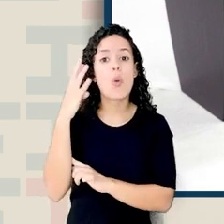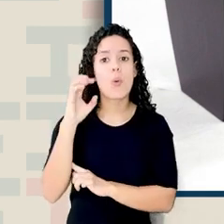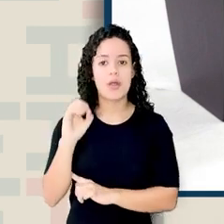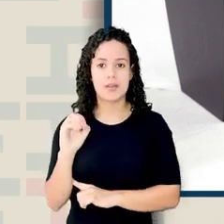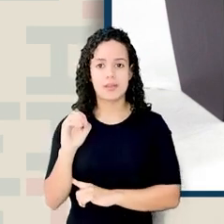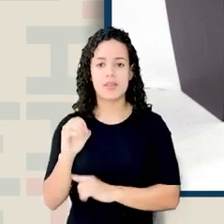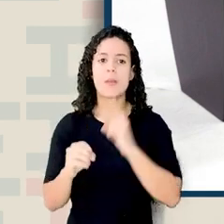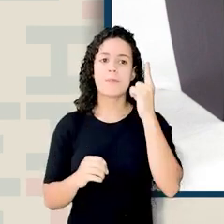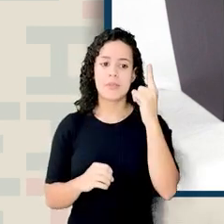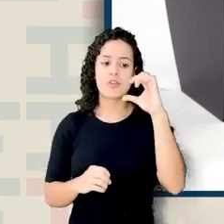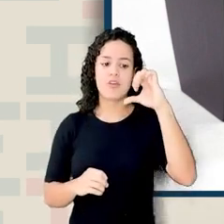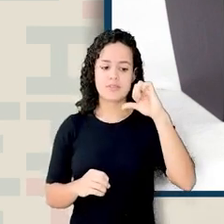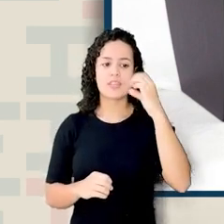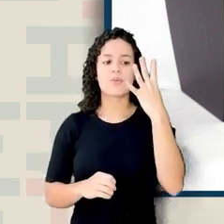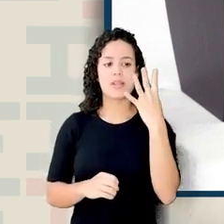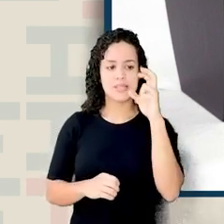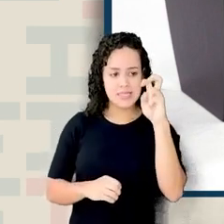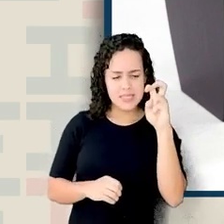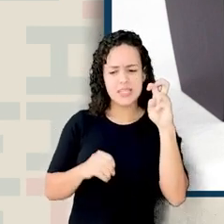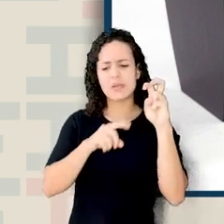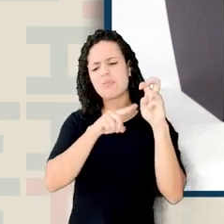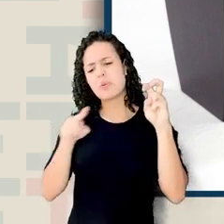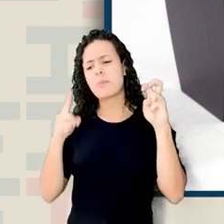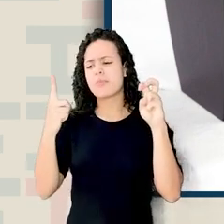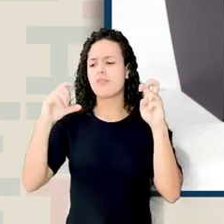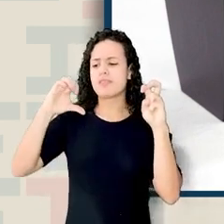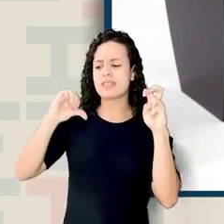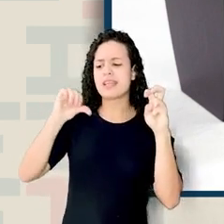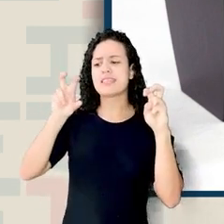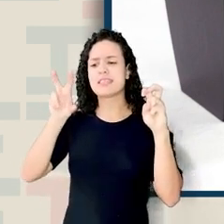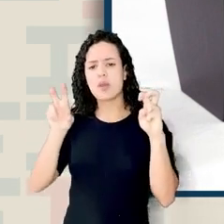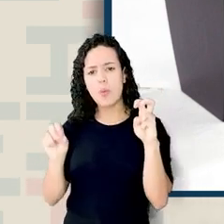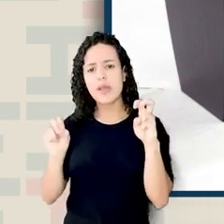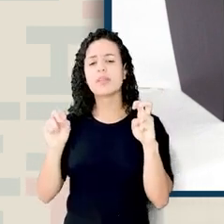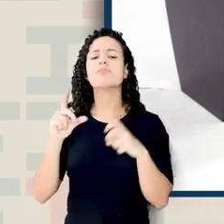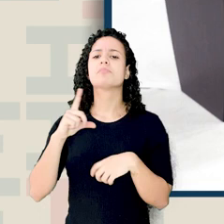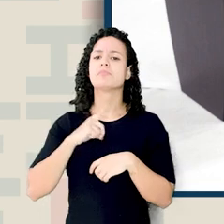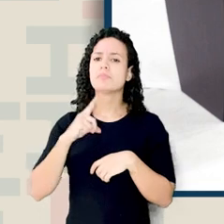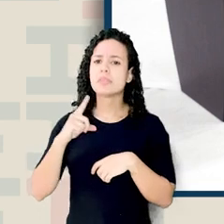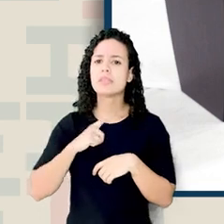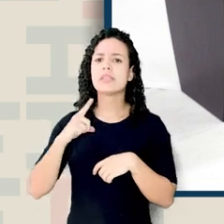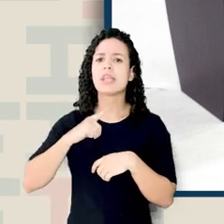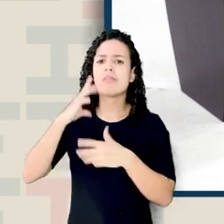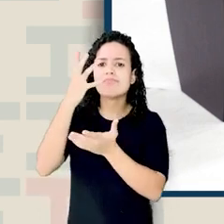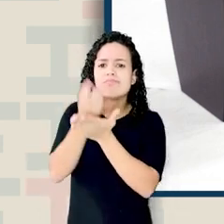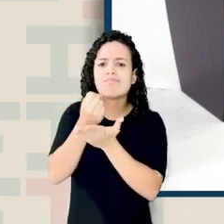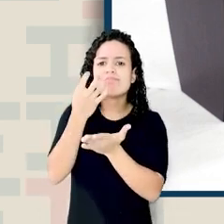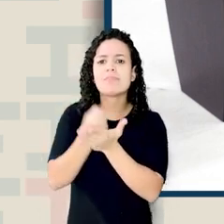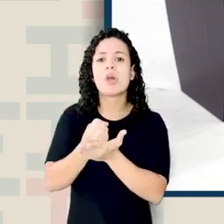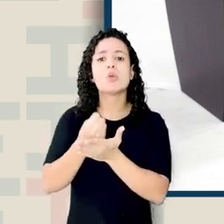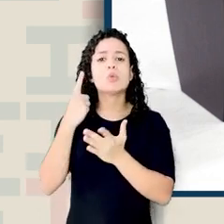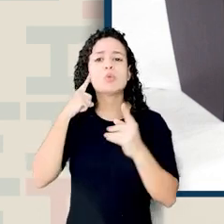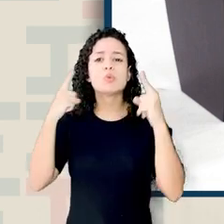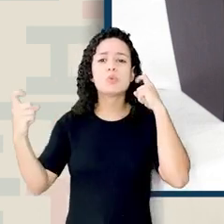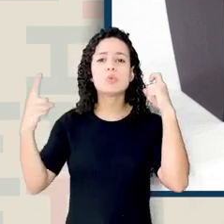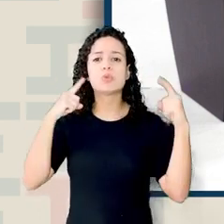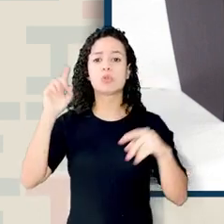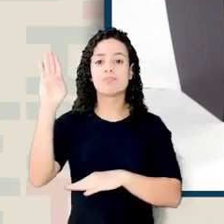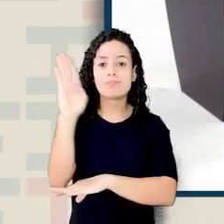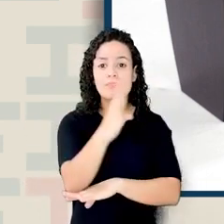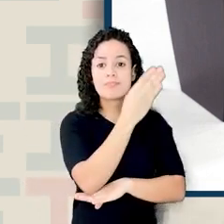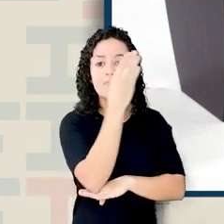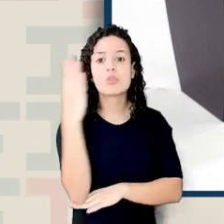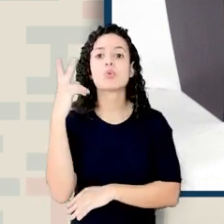entre 1945 e 1950, onde temos registros sonoros que o andamento do maracatu